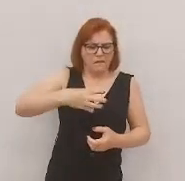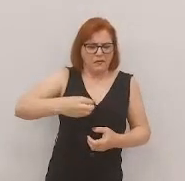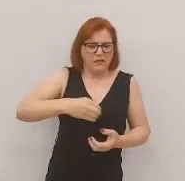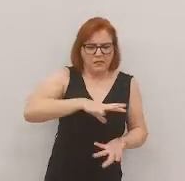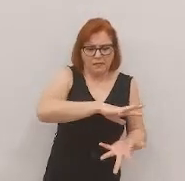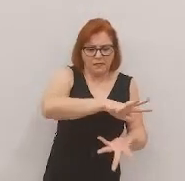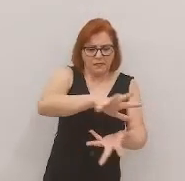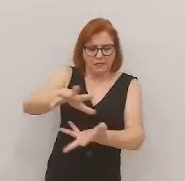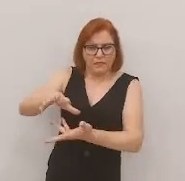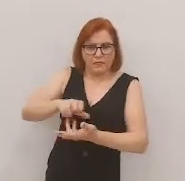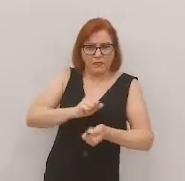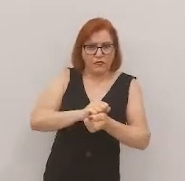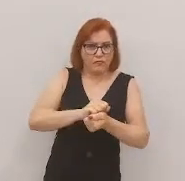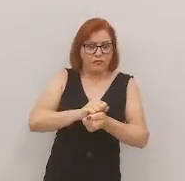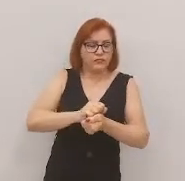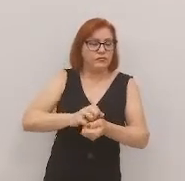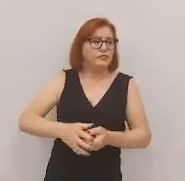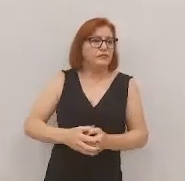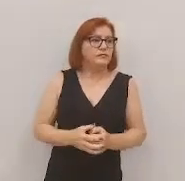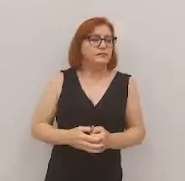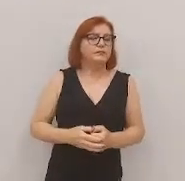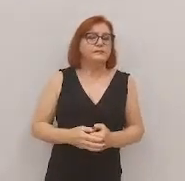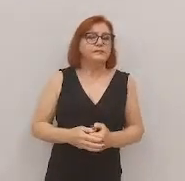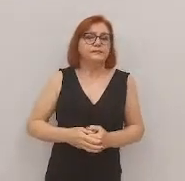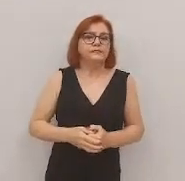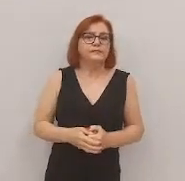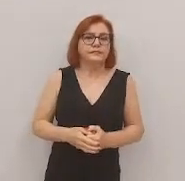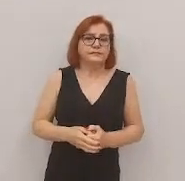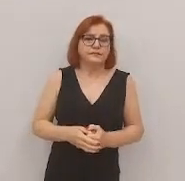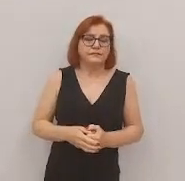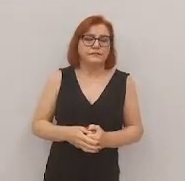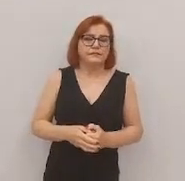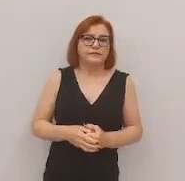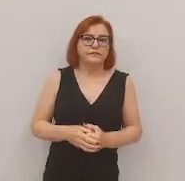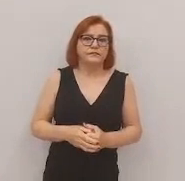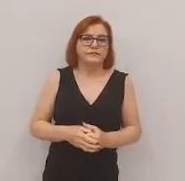Potestades, príncipe, né, deste mundo, né?